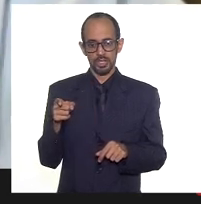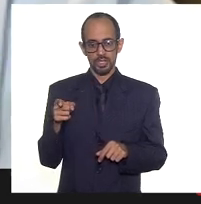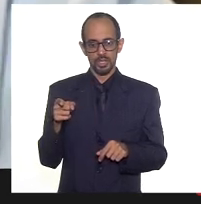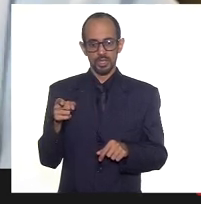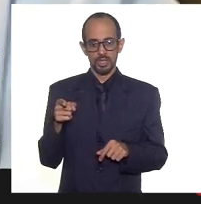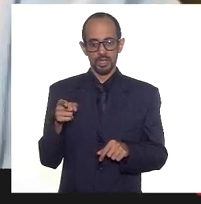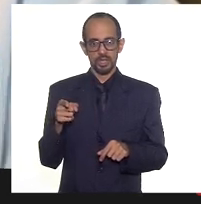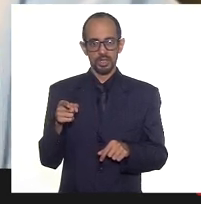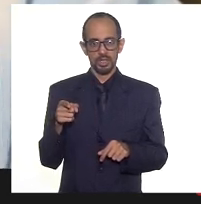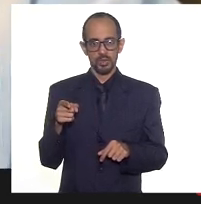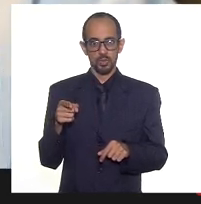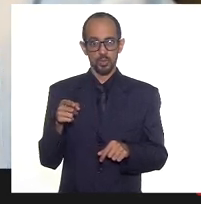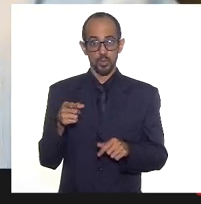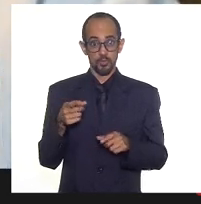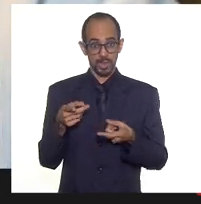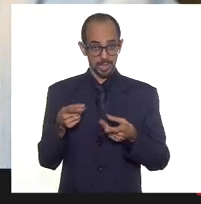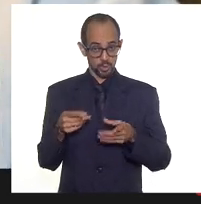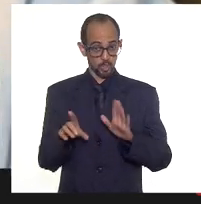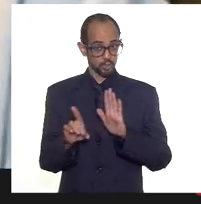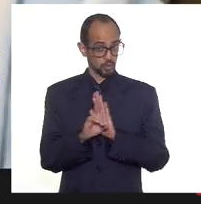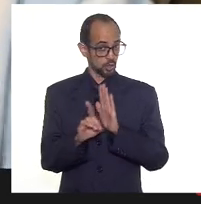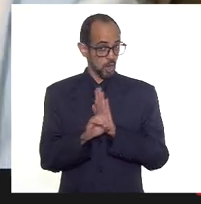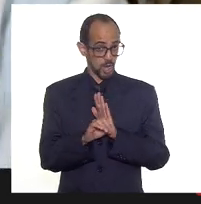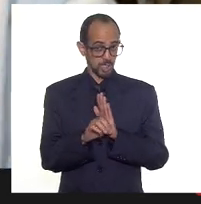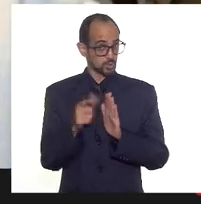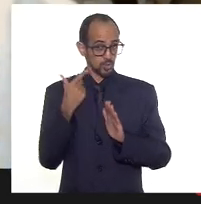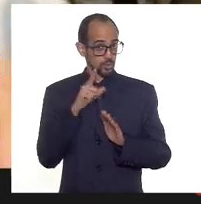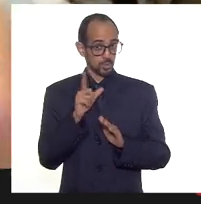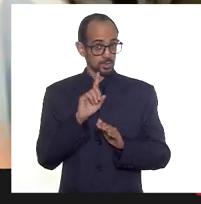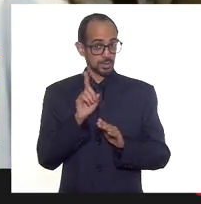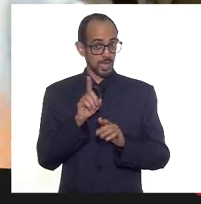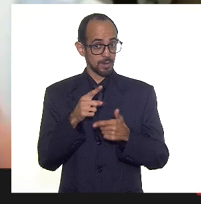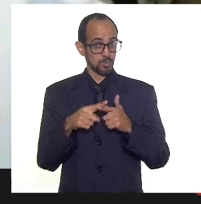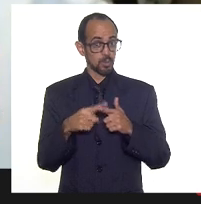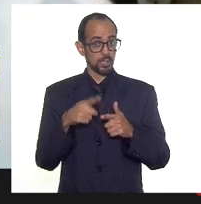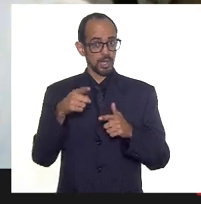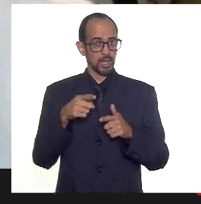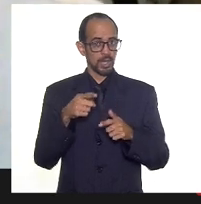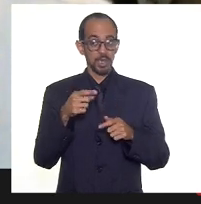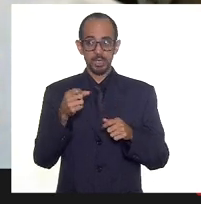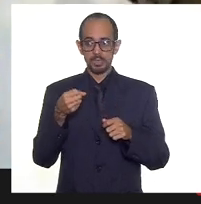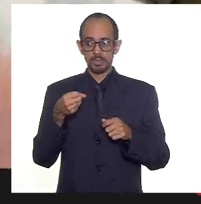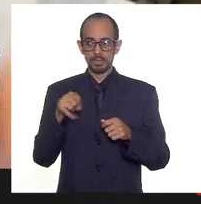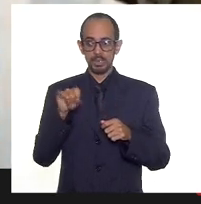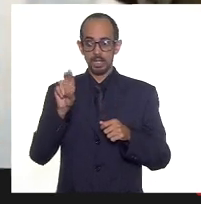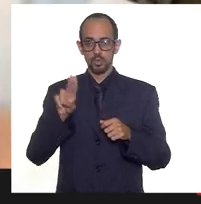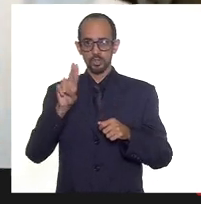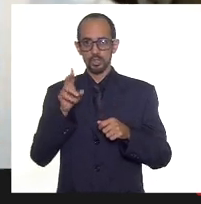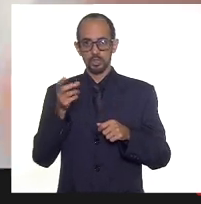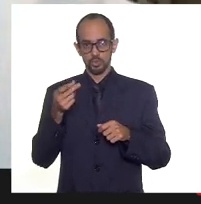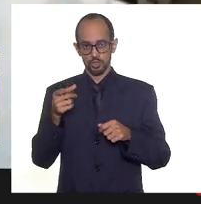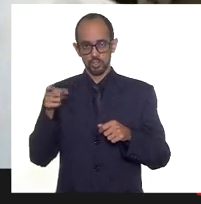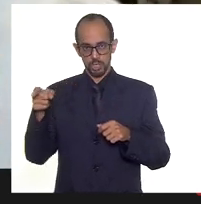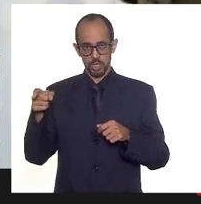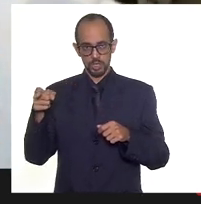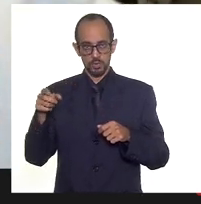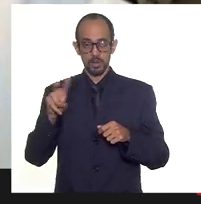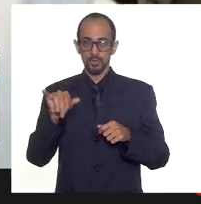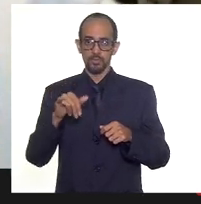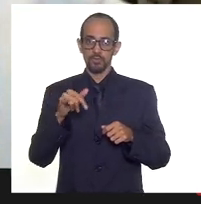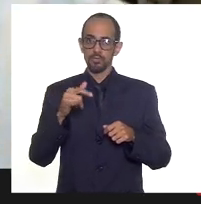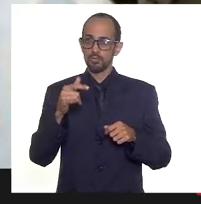Federal, evidentemente, se ele quiser fazer algumas compras. Então, esses esses templos, entre